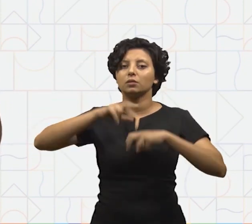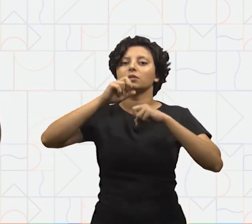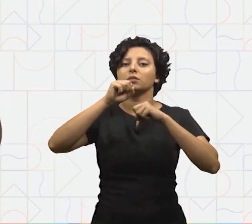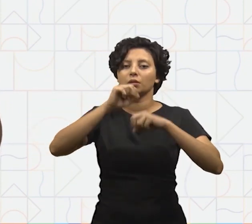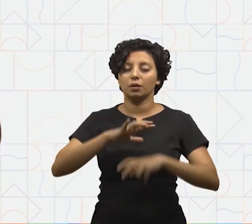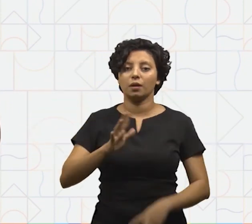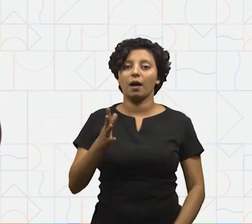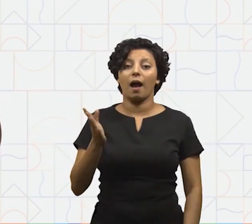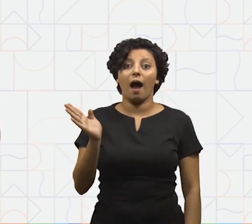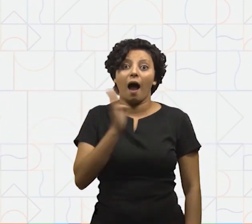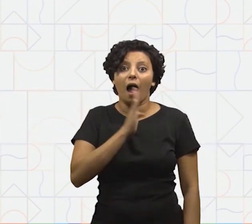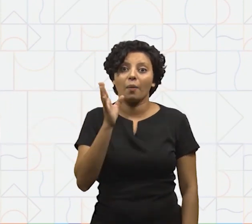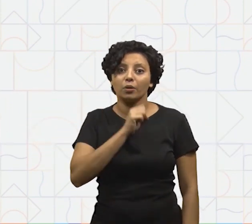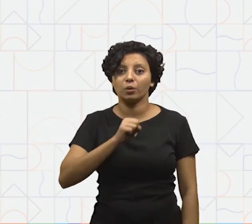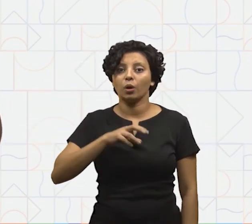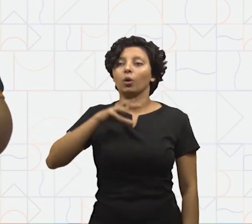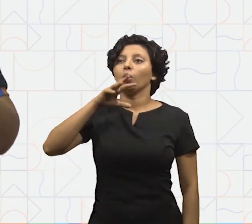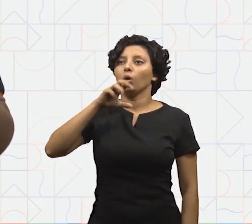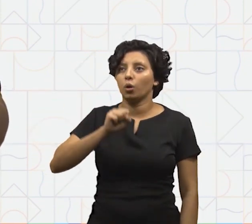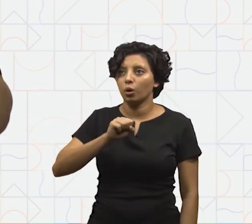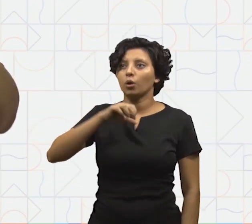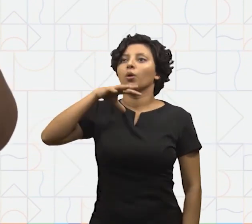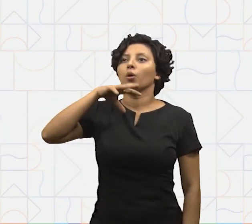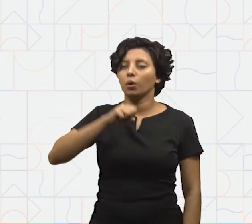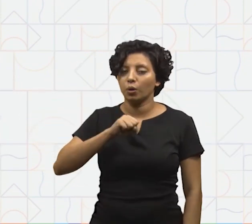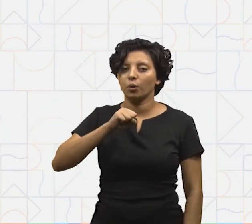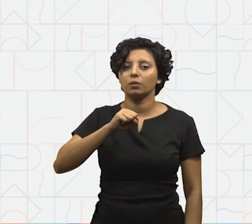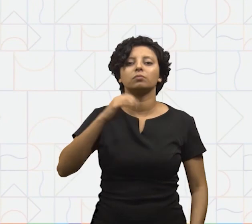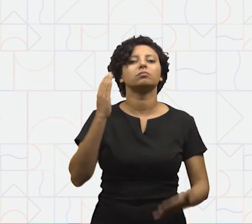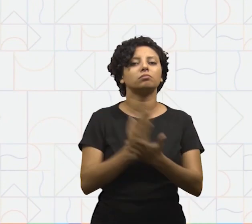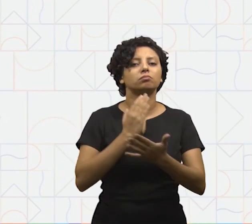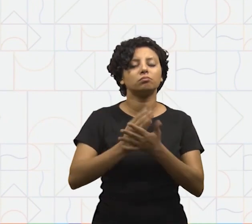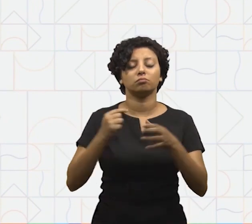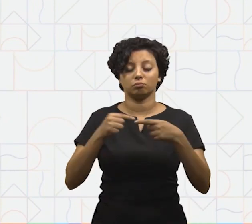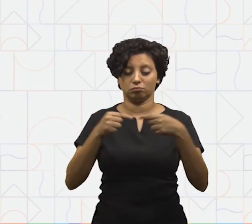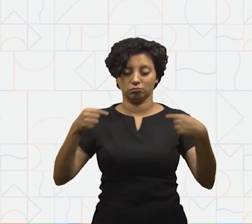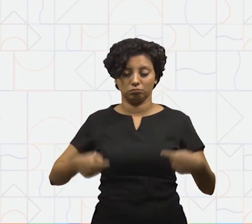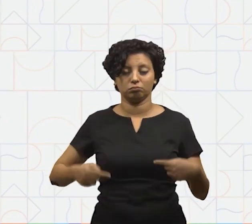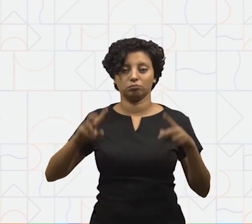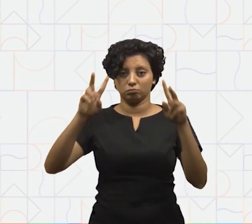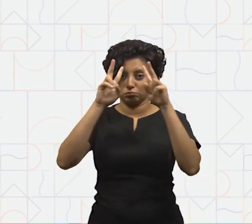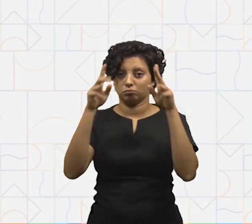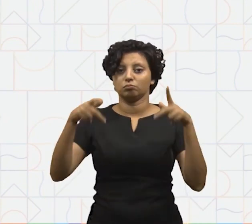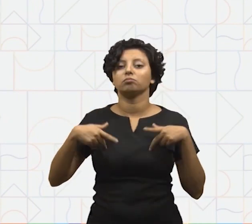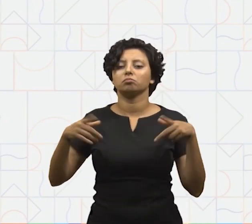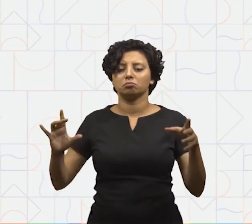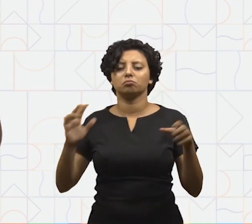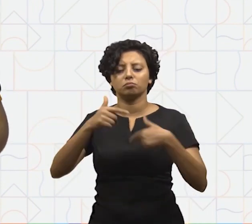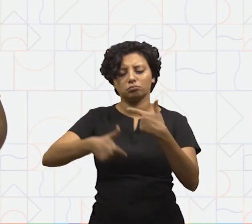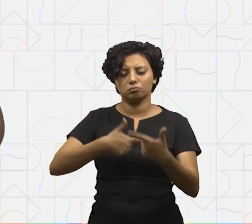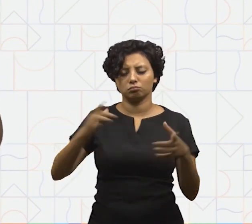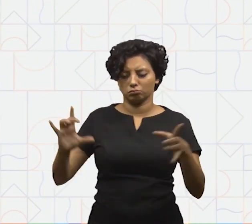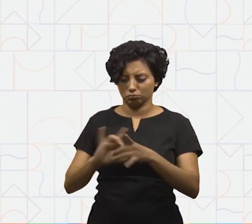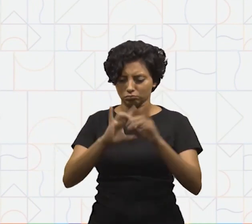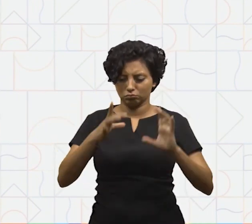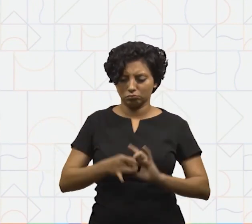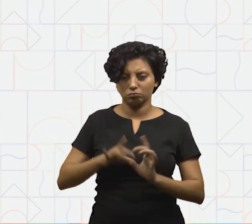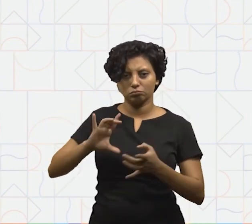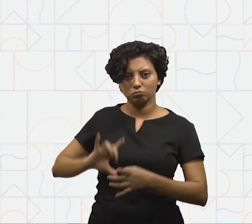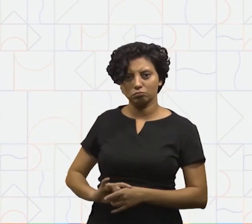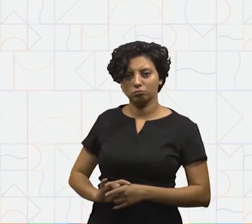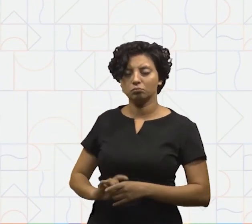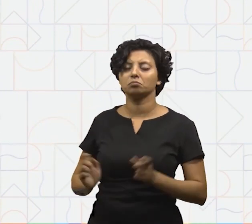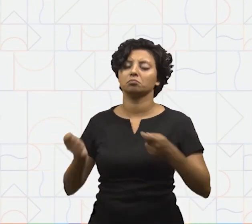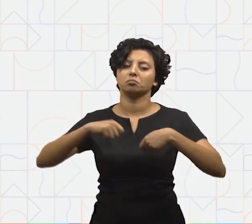fica acelerada. São alguns sistemas do corpo humano funcionando em conjunto para produzir